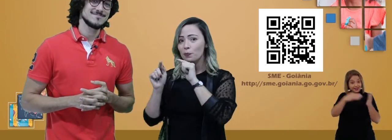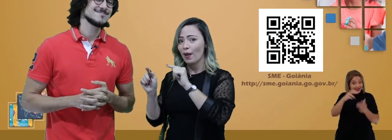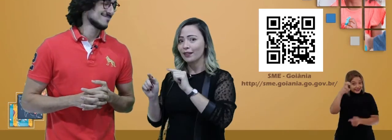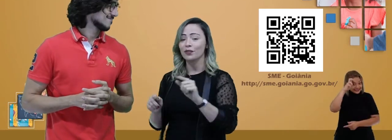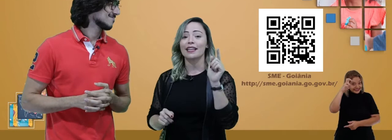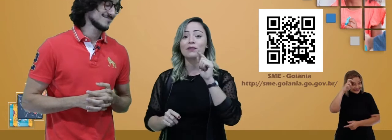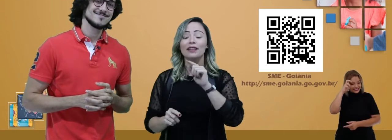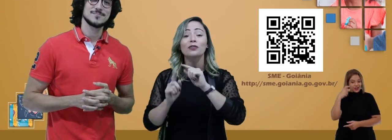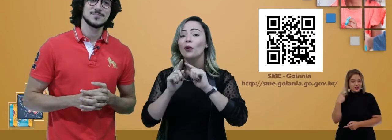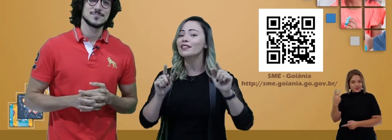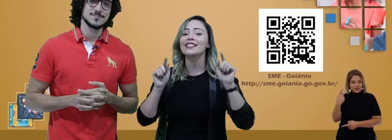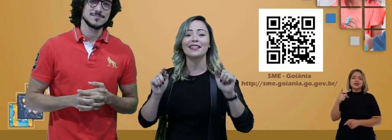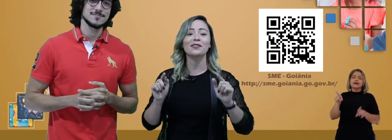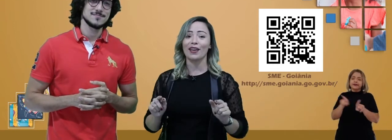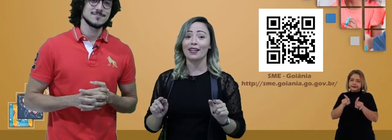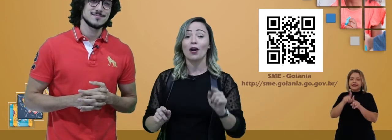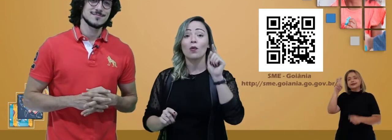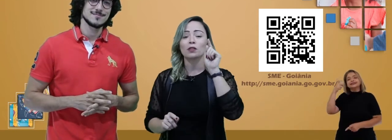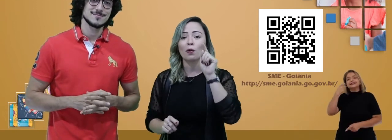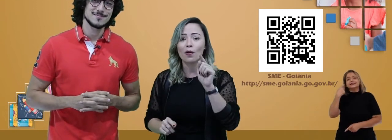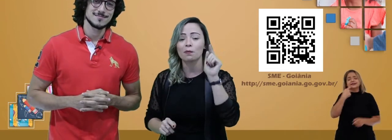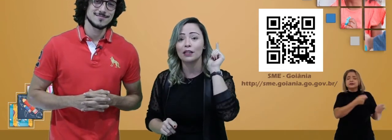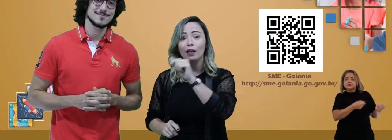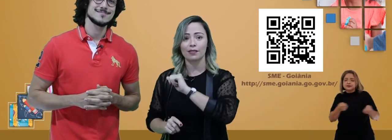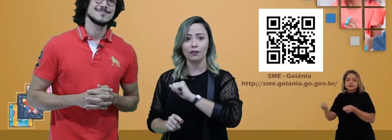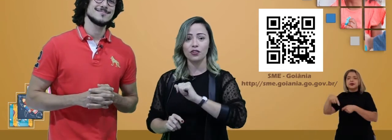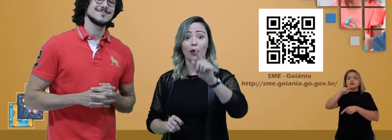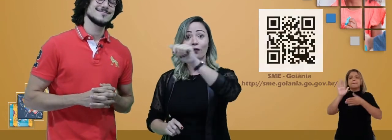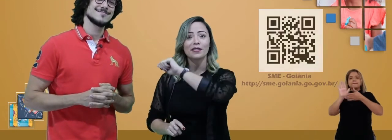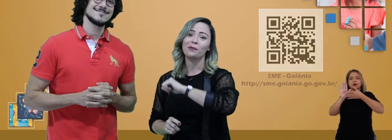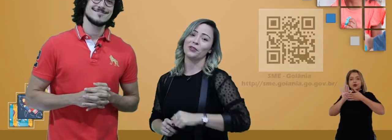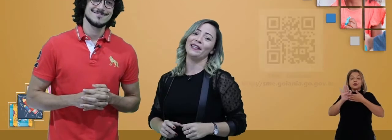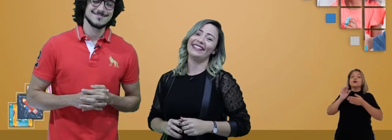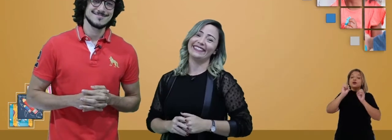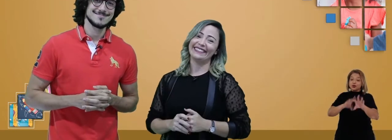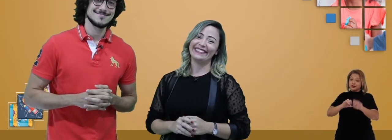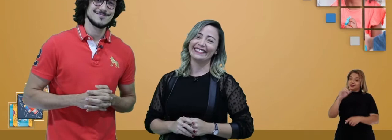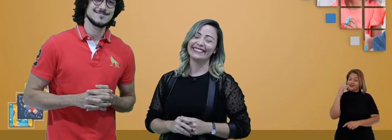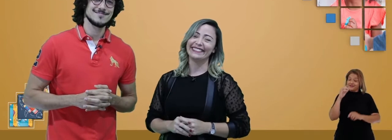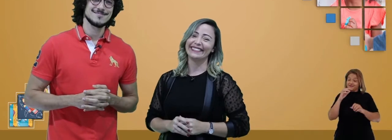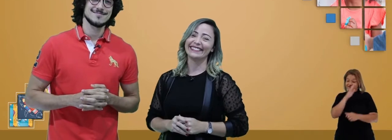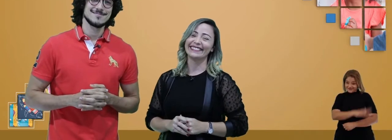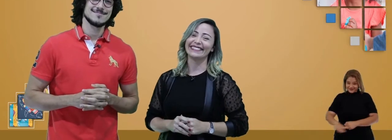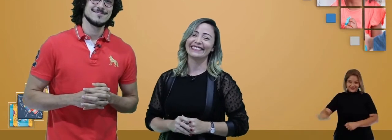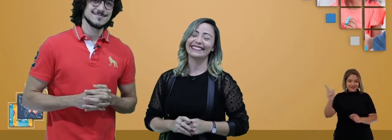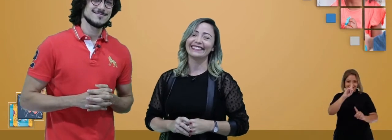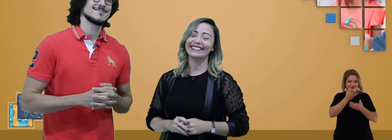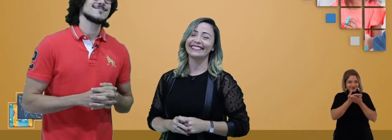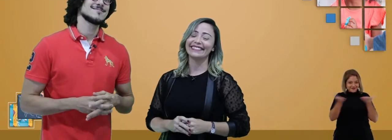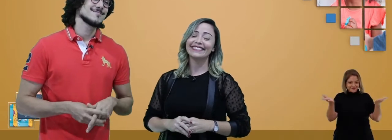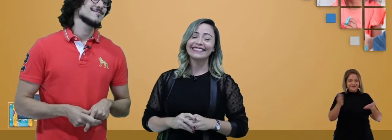Eu e o Probeto estaremos aqui todas as sextas-feiras com as propostas para a educação infantil. Você não pode perder.